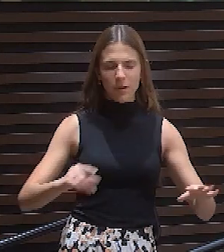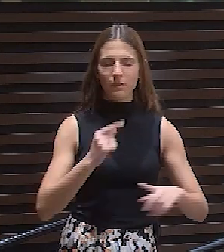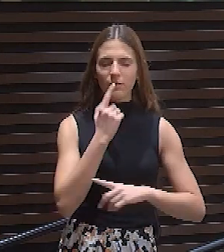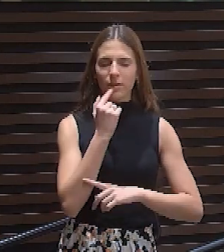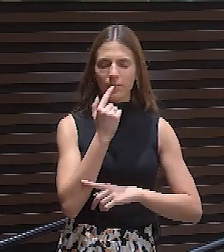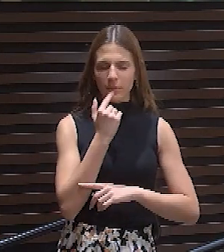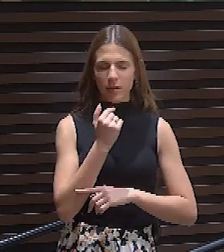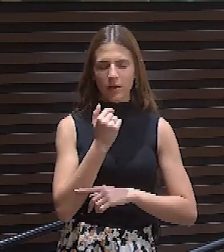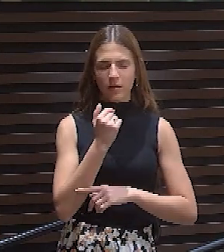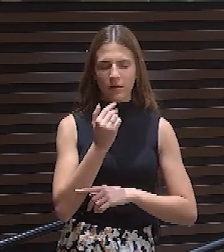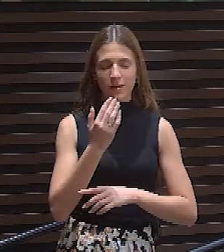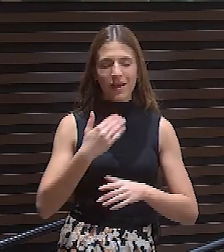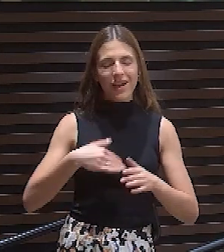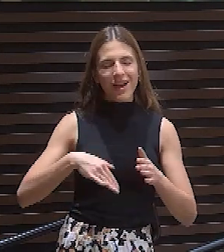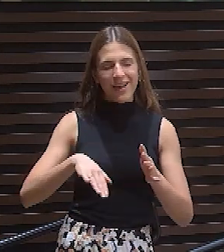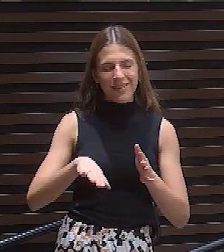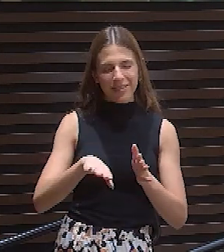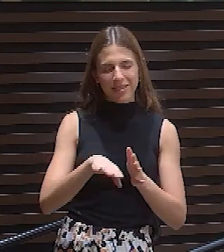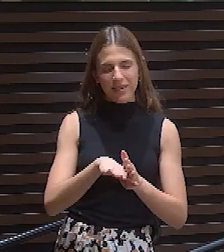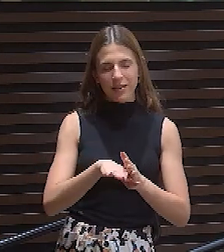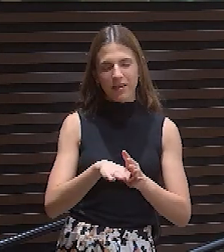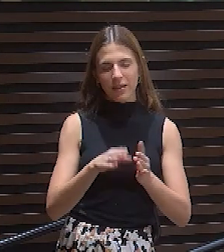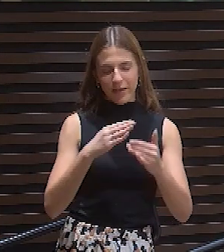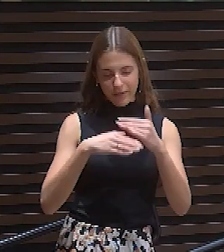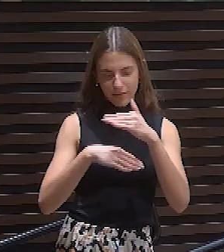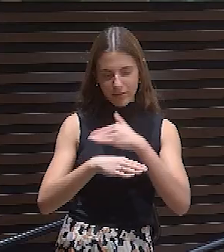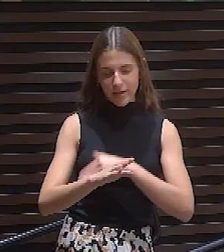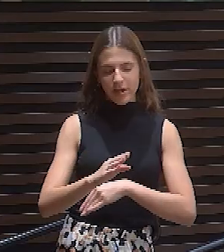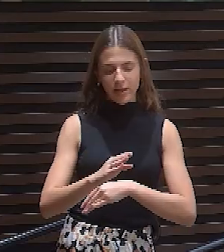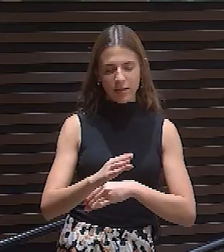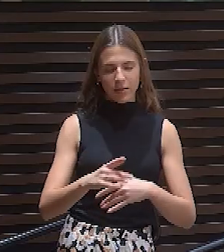e até entrarem na terra prometida.